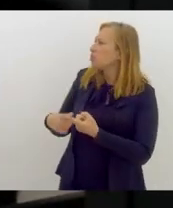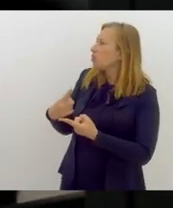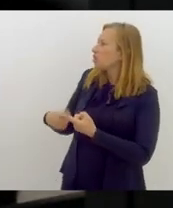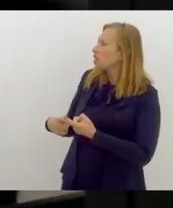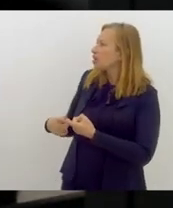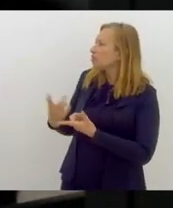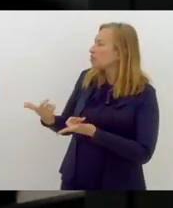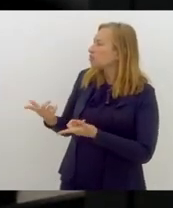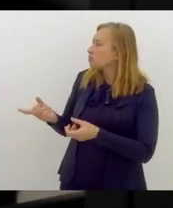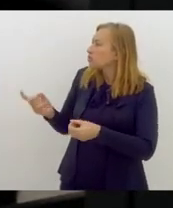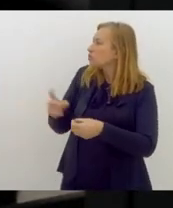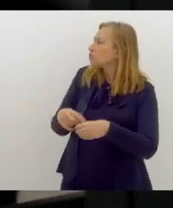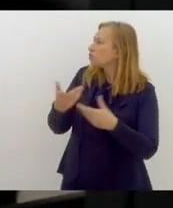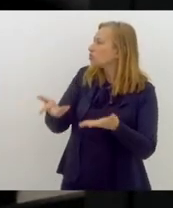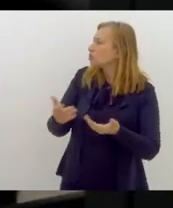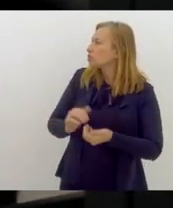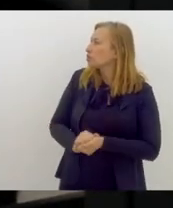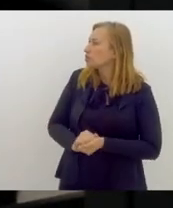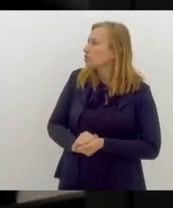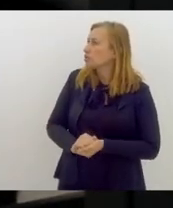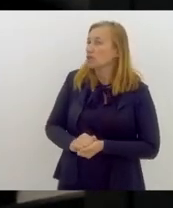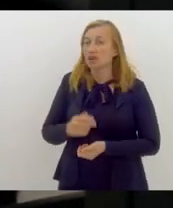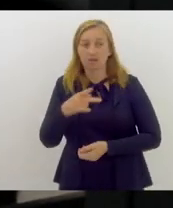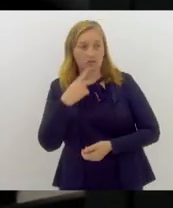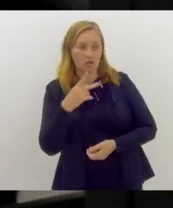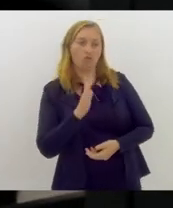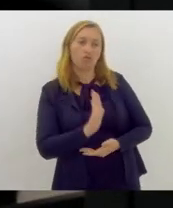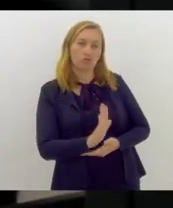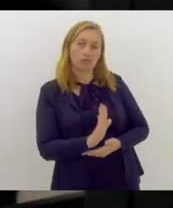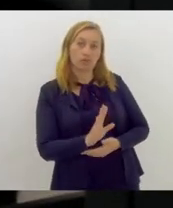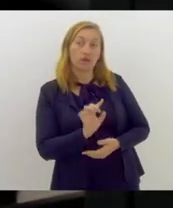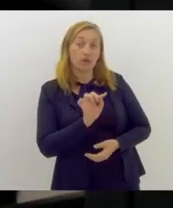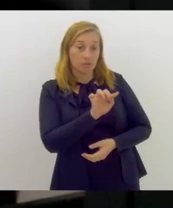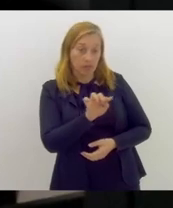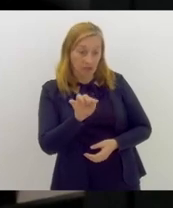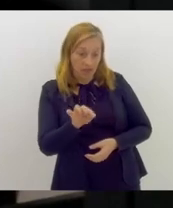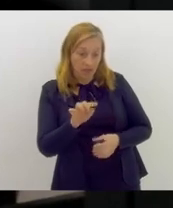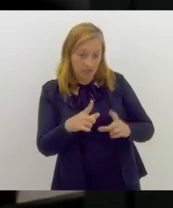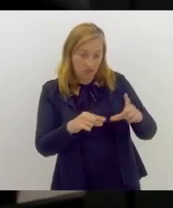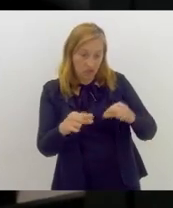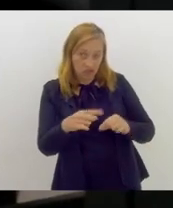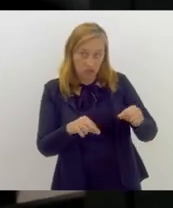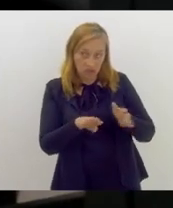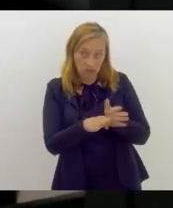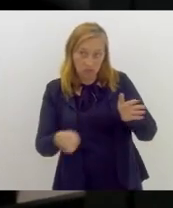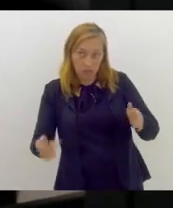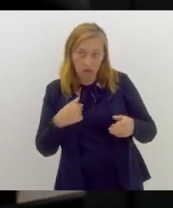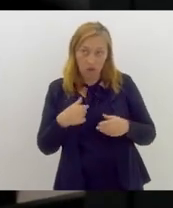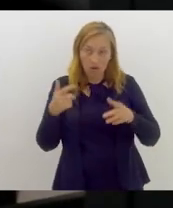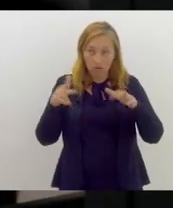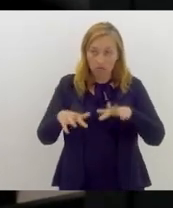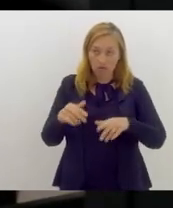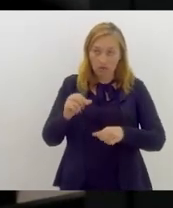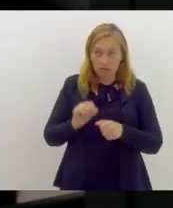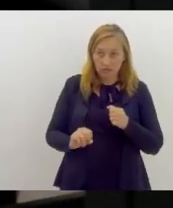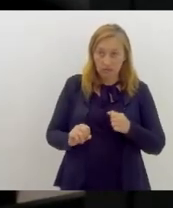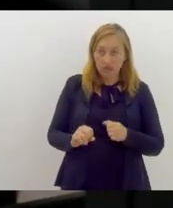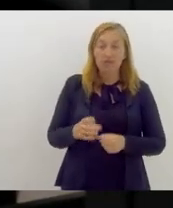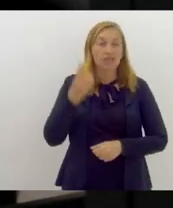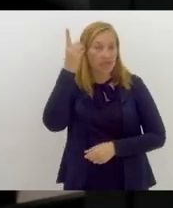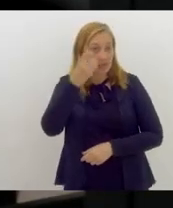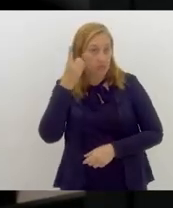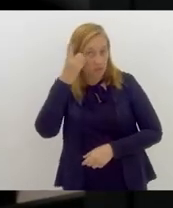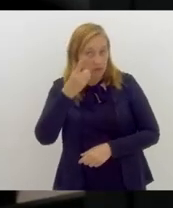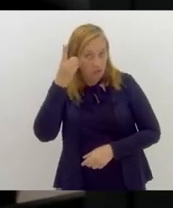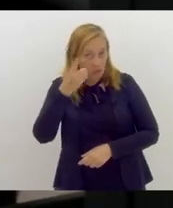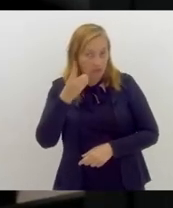e aí aqui devolveu disse olha para essa estrela do mar eu fiz toda a diferença e adaptada com